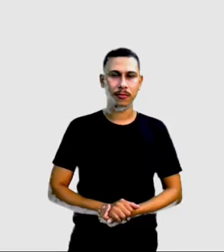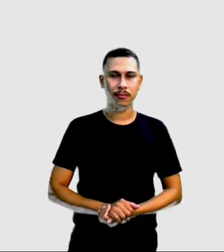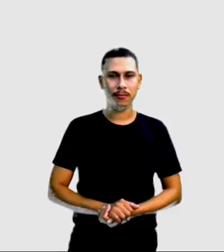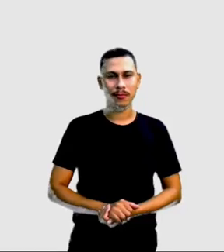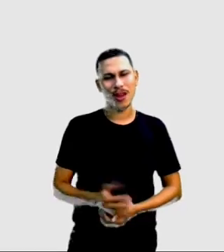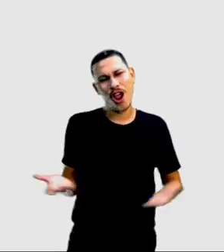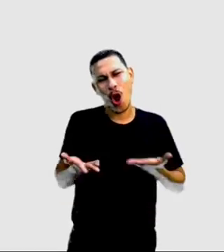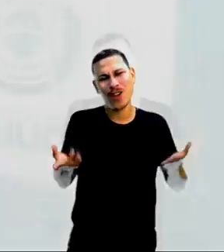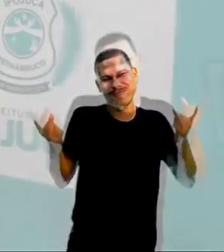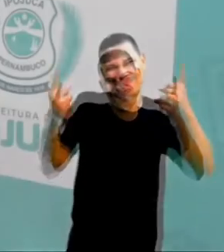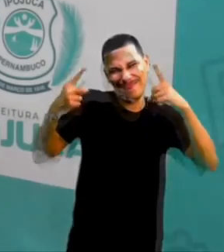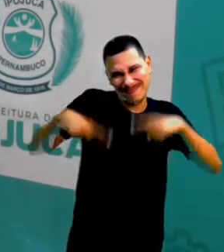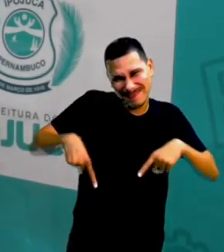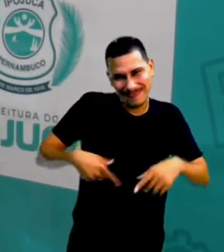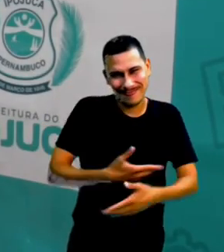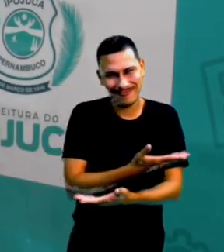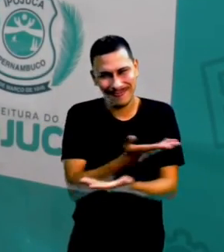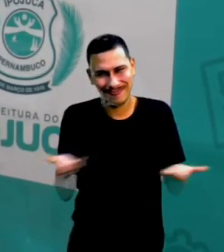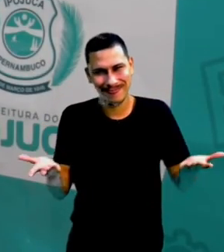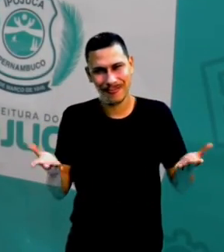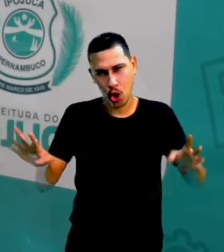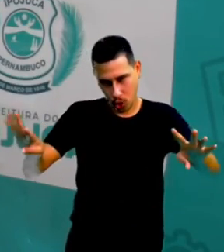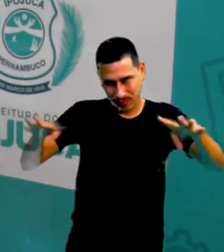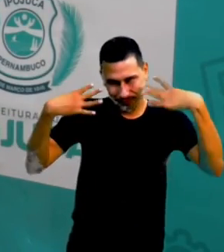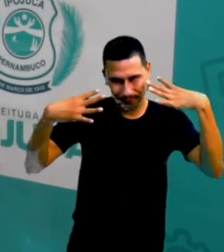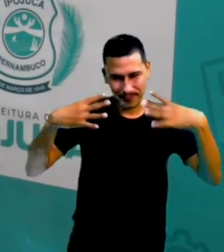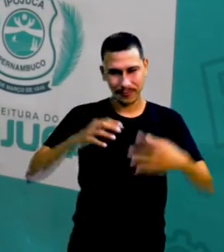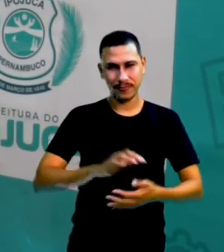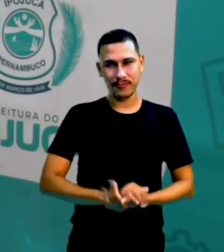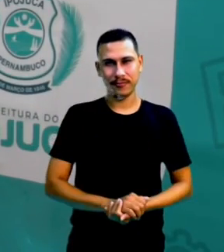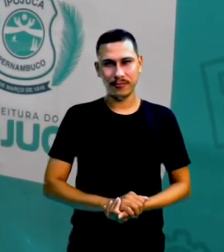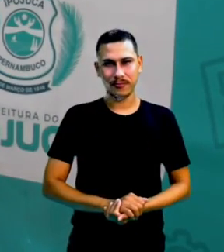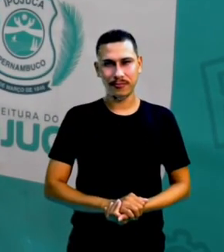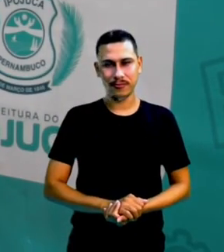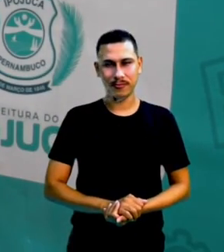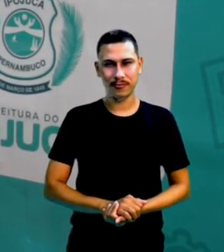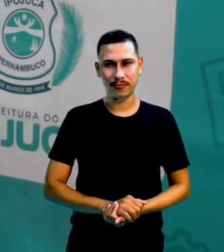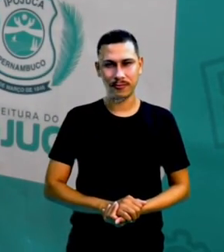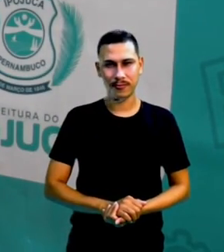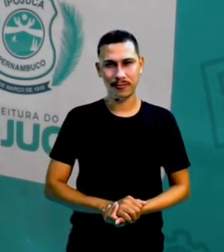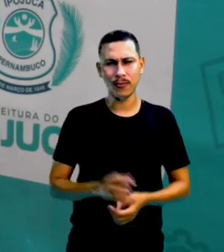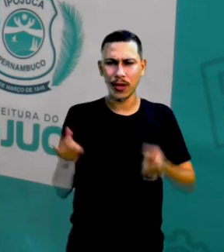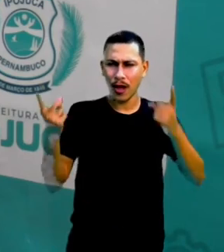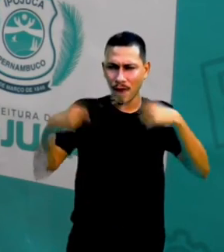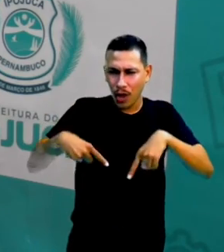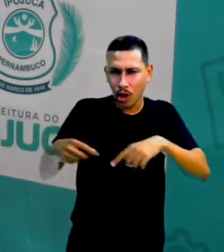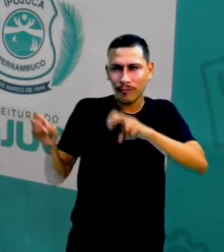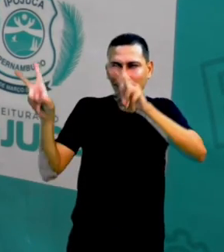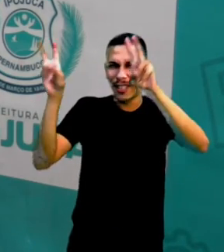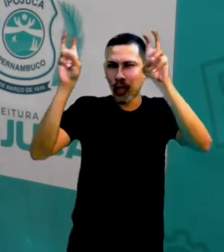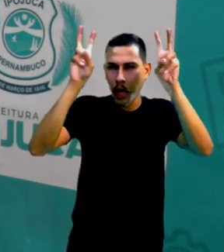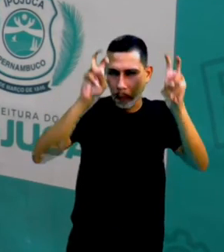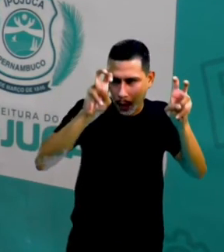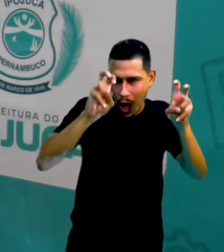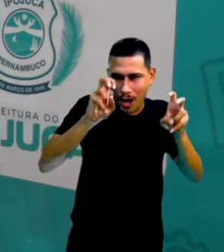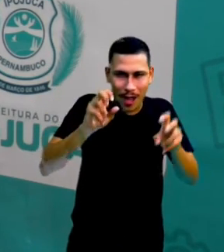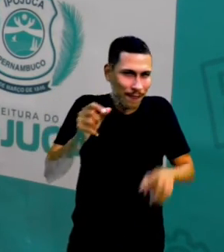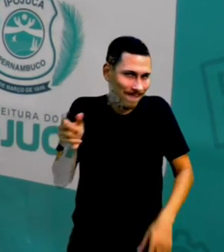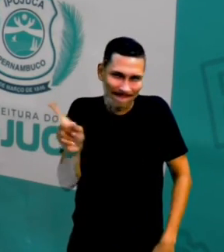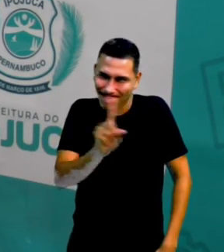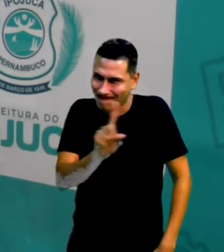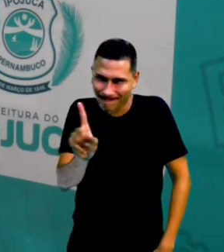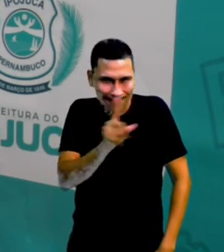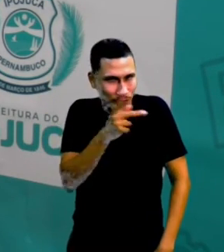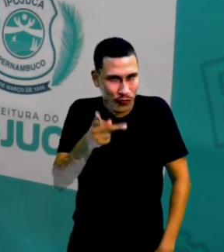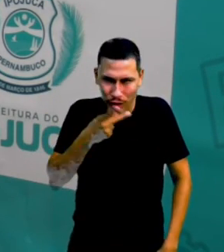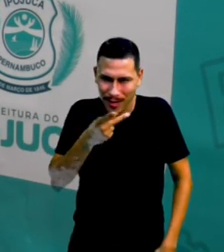Trazendo um desafio para vocês agora, olhando aqui para a professora, eu vou falar nesse desafio de uma temática que eu não abordei agora na aula